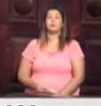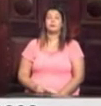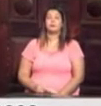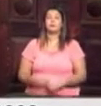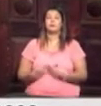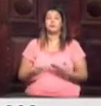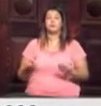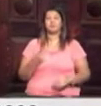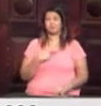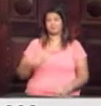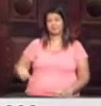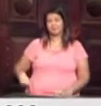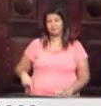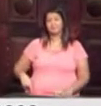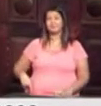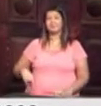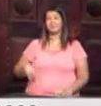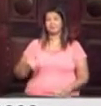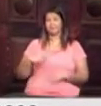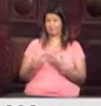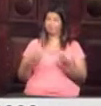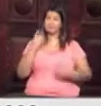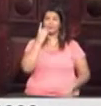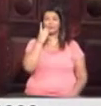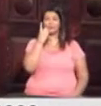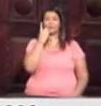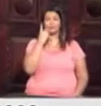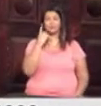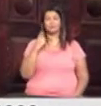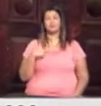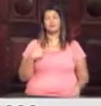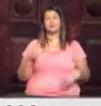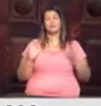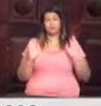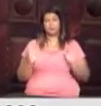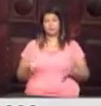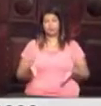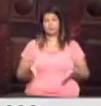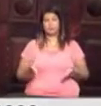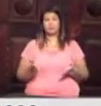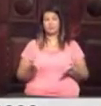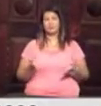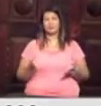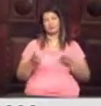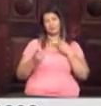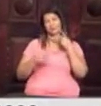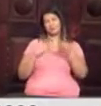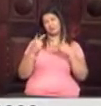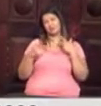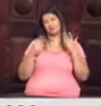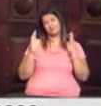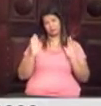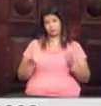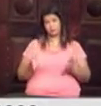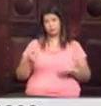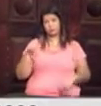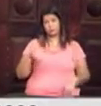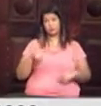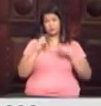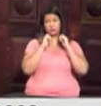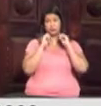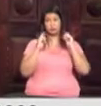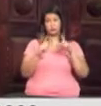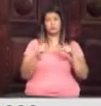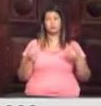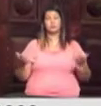Senhora Presidente, senhoras e senhores deputados, eu já me pronunciei aqui nessa Assembleia